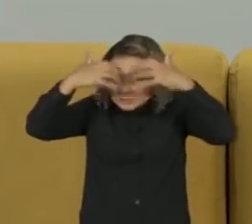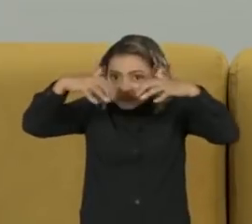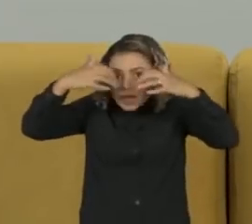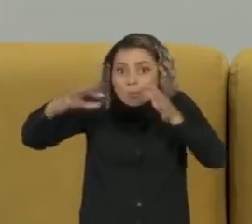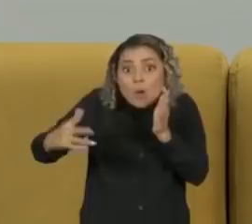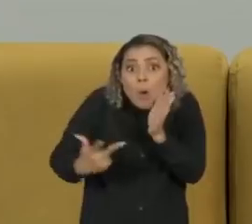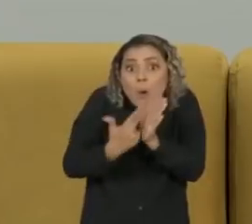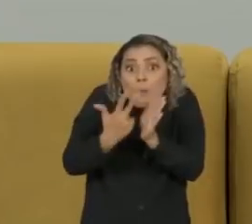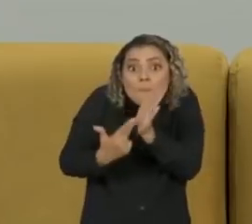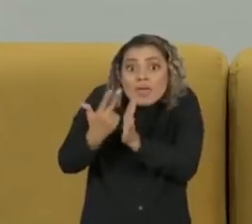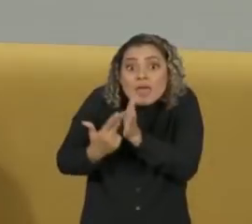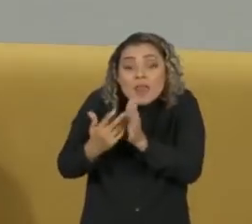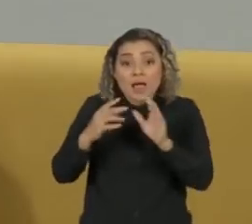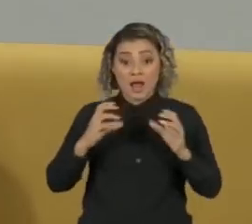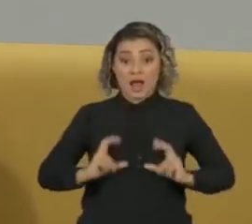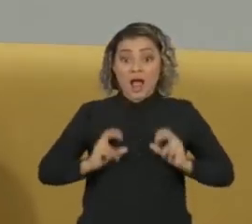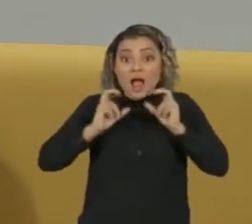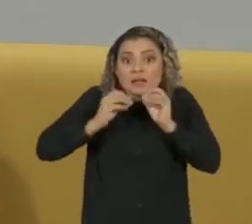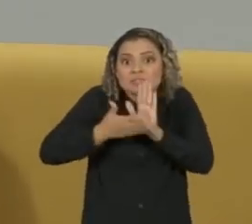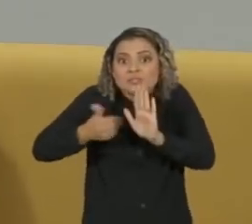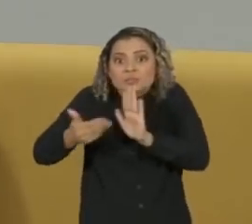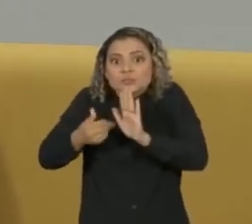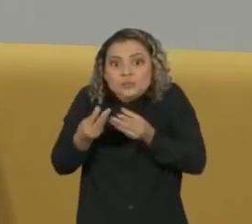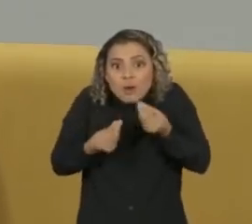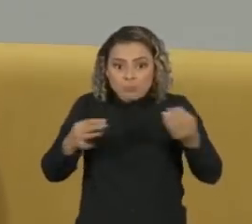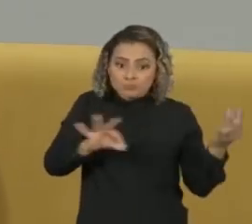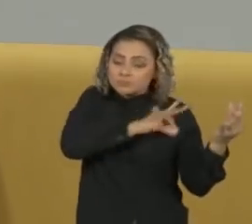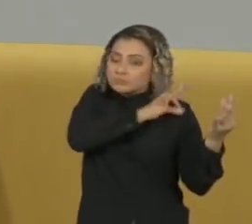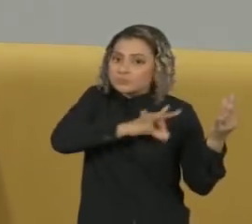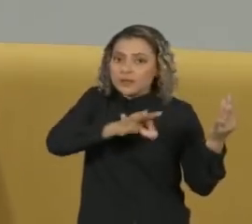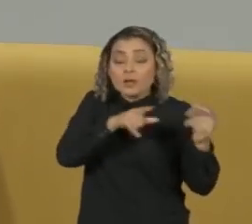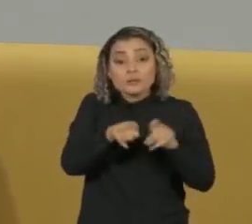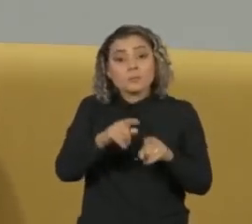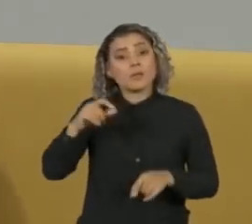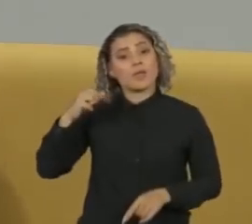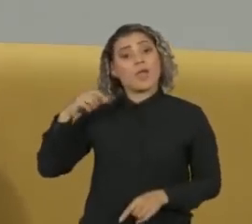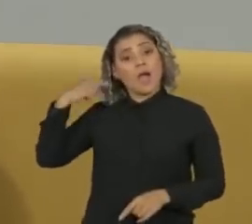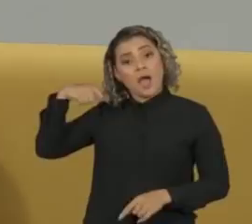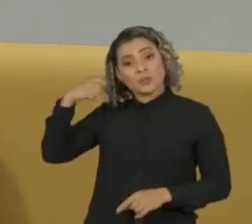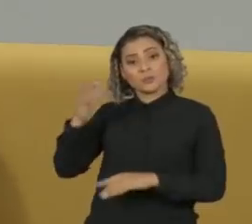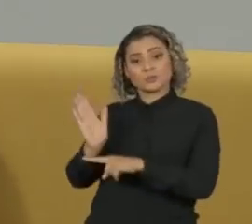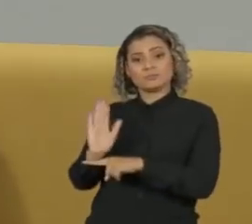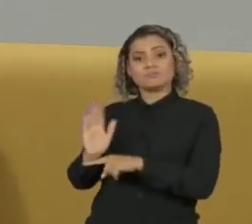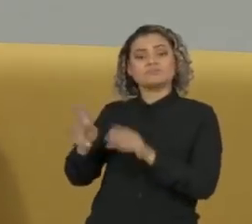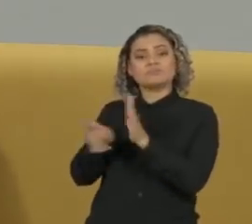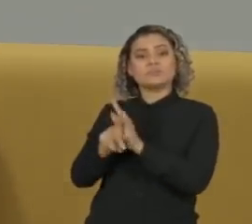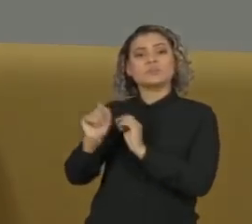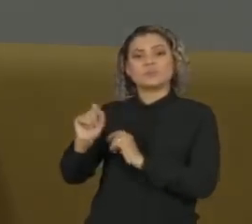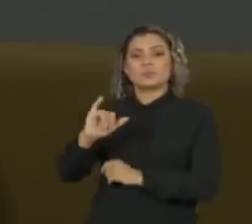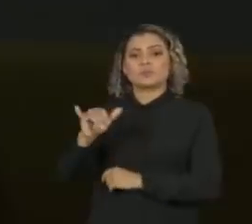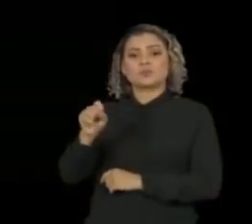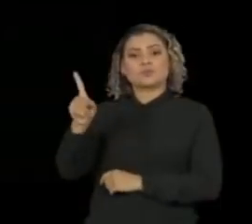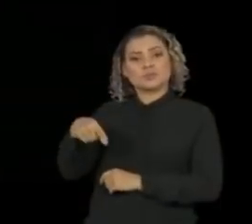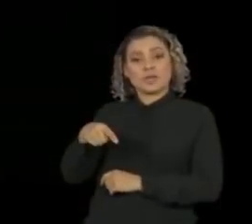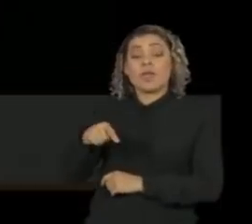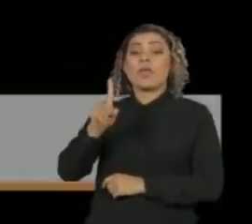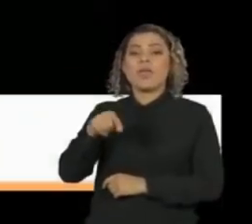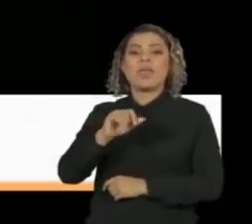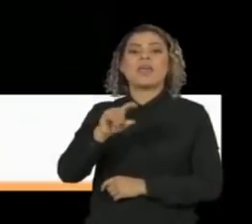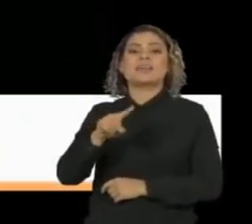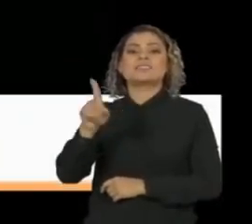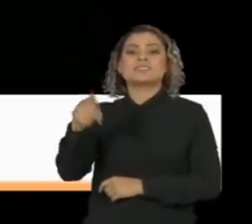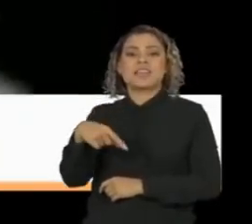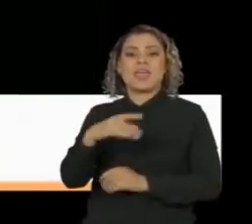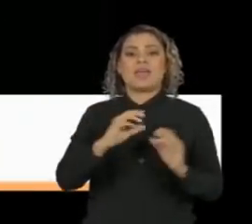para retirada de tumor. E o adeus ao ator e diretor José Mojica Marins, o Zé do Caixão. O